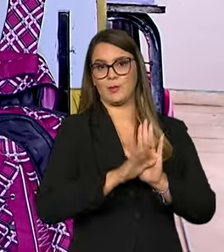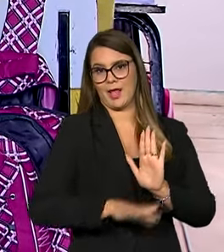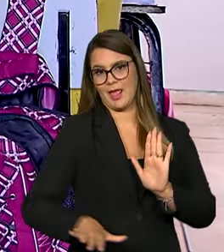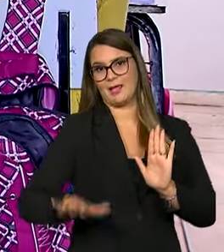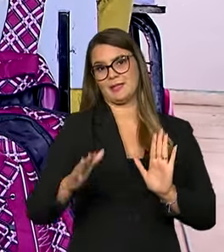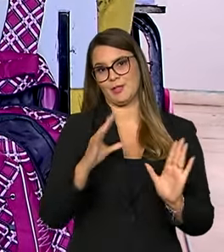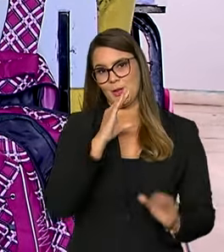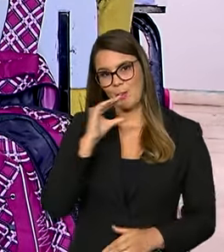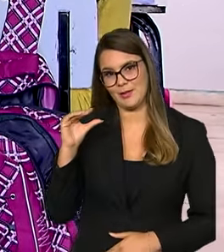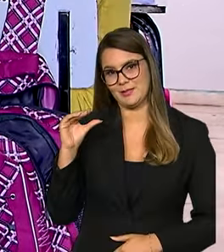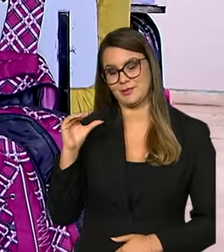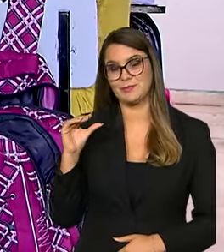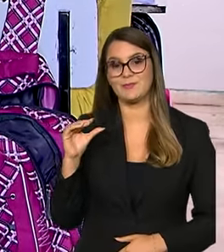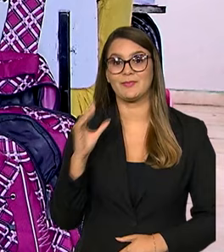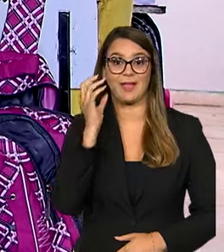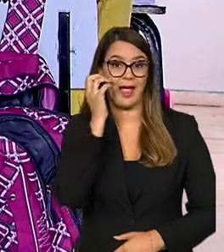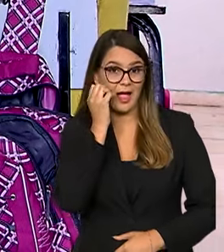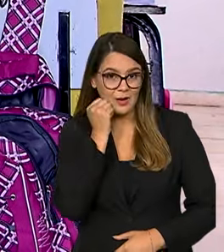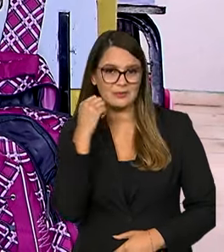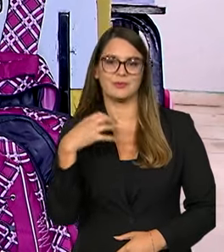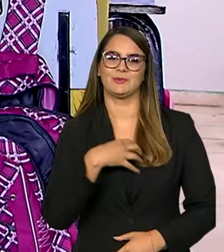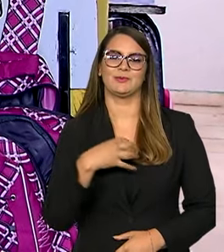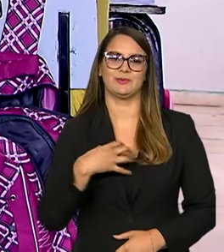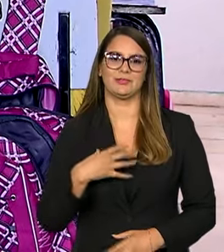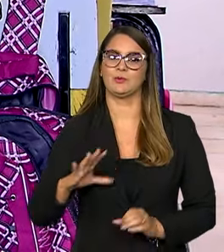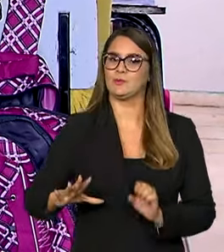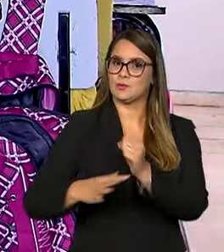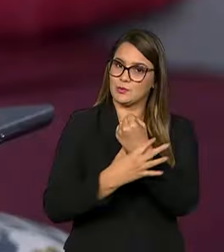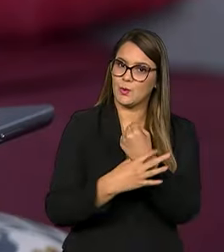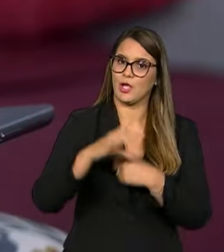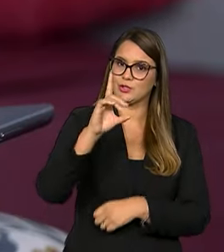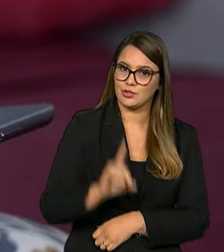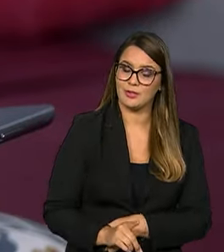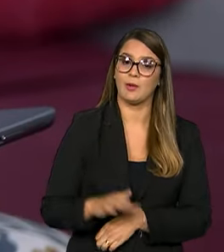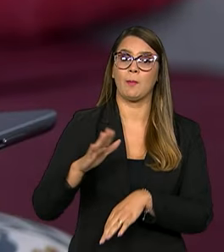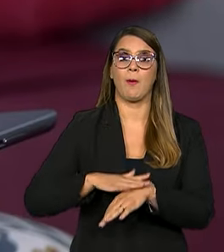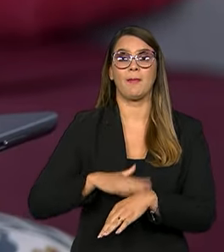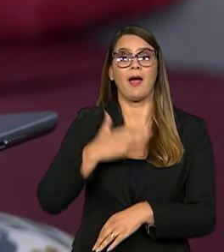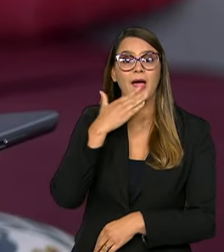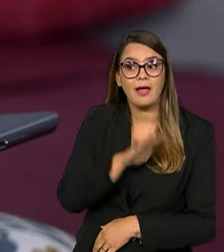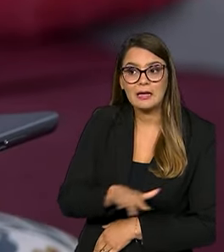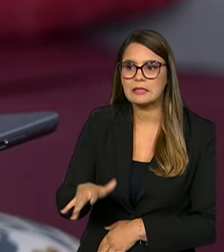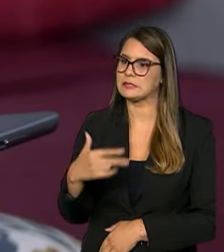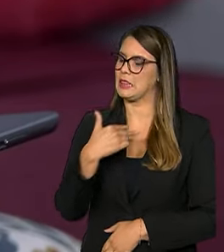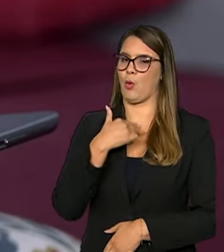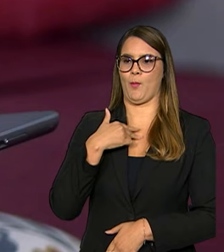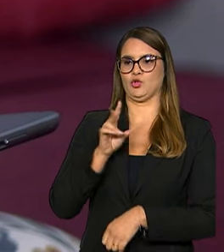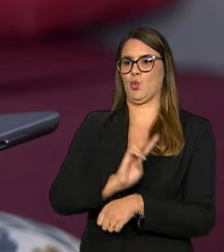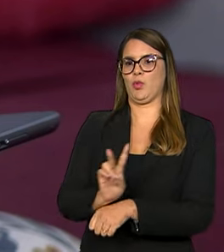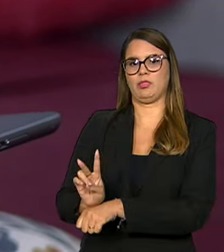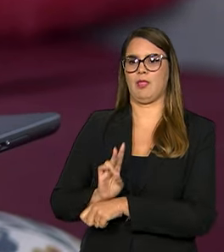e do Adolescente. E a adoção é uma forma de assegurar esse direito quando a criança não pode ser